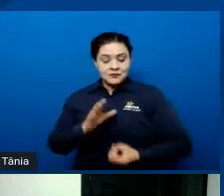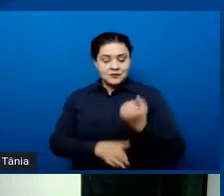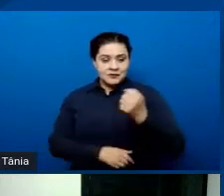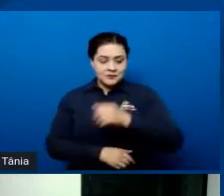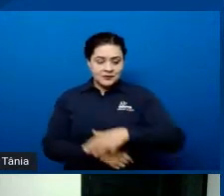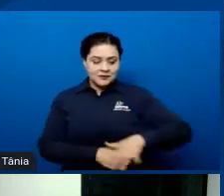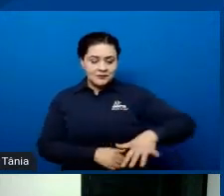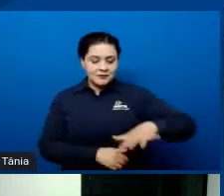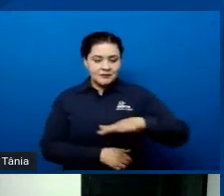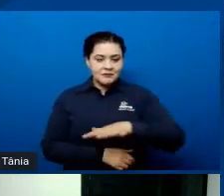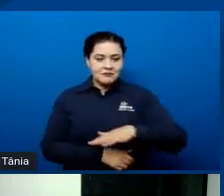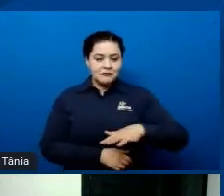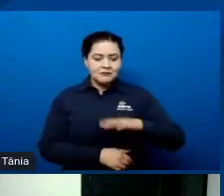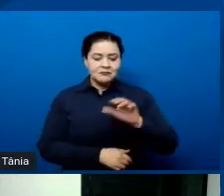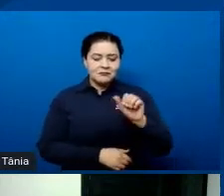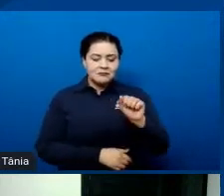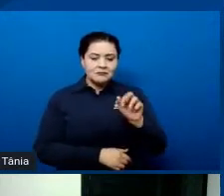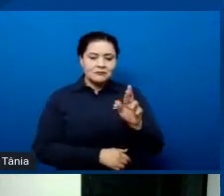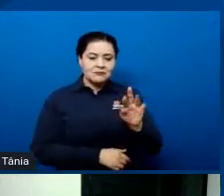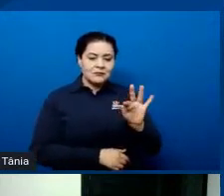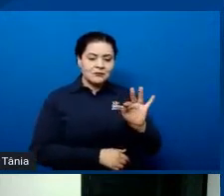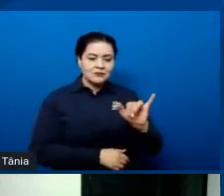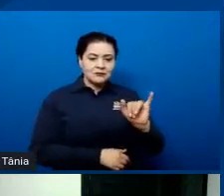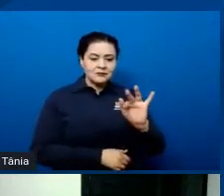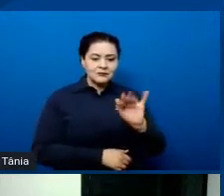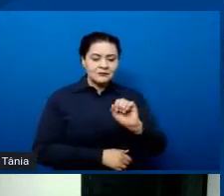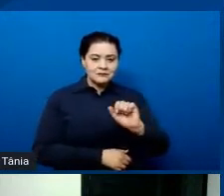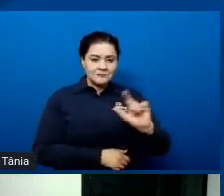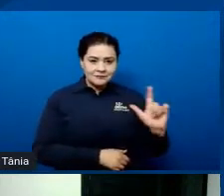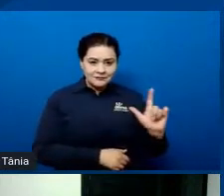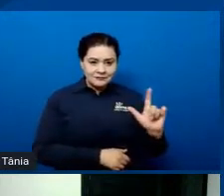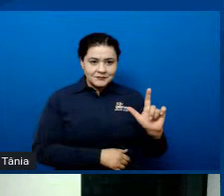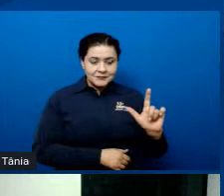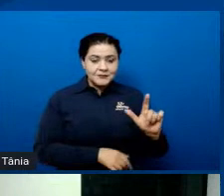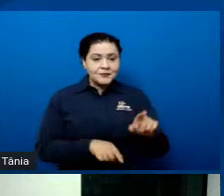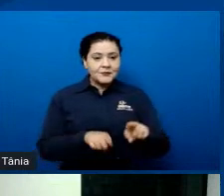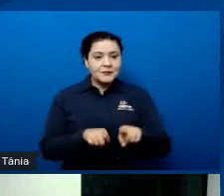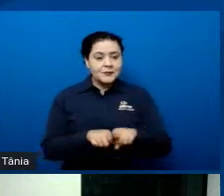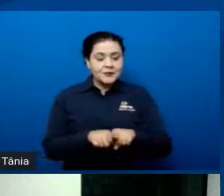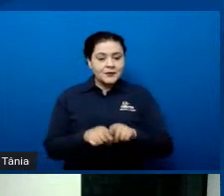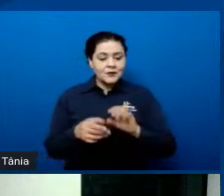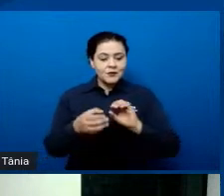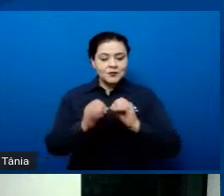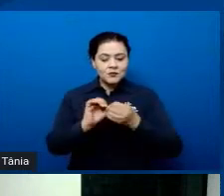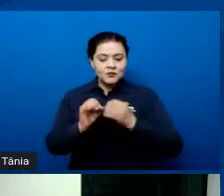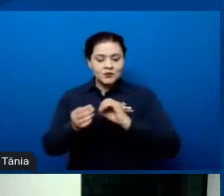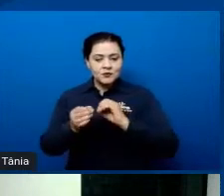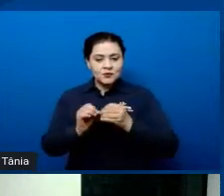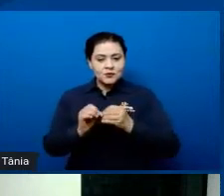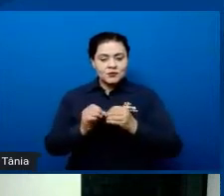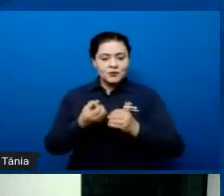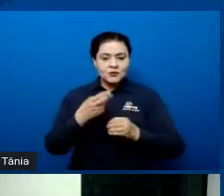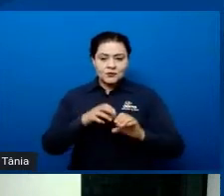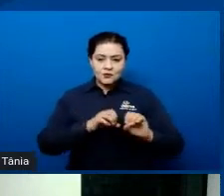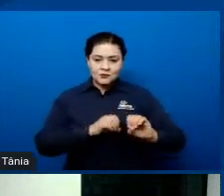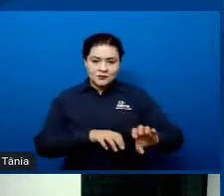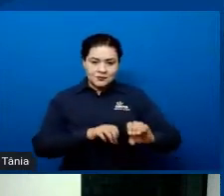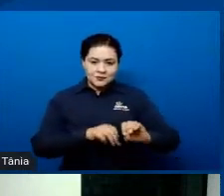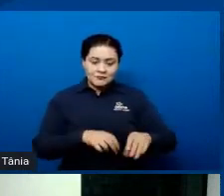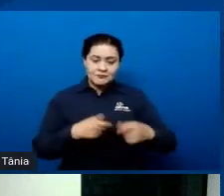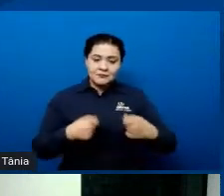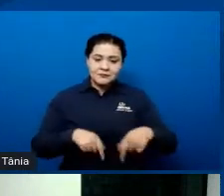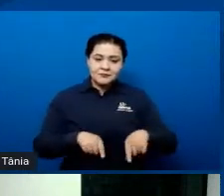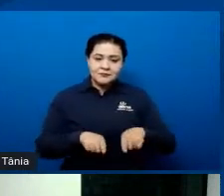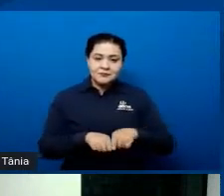totalmente artificial para esse ensino, ou para esse jogo, né, eu tenho, que são